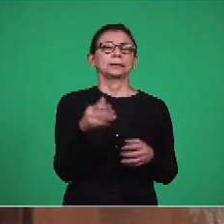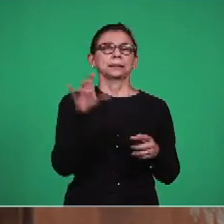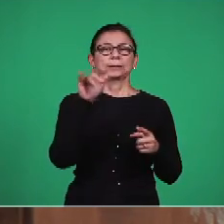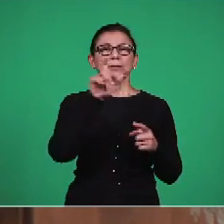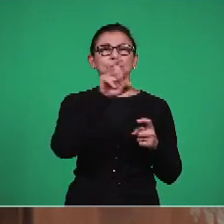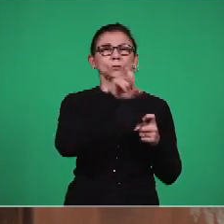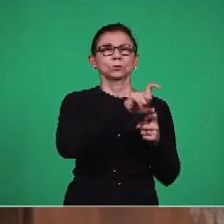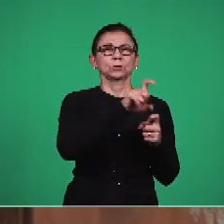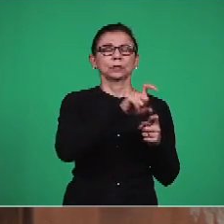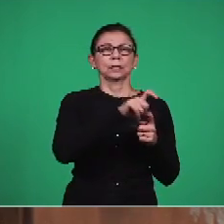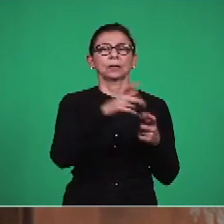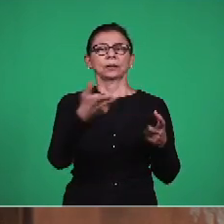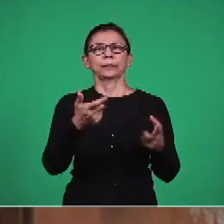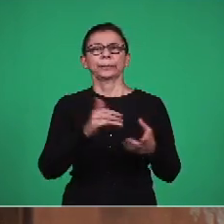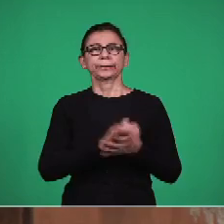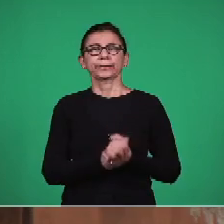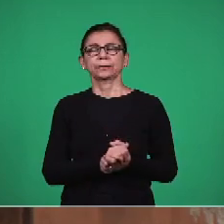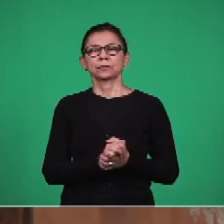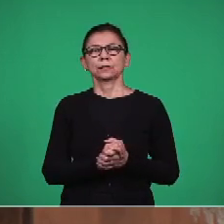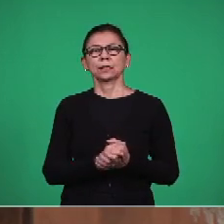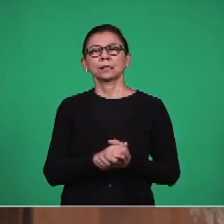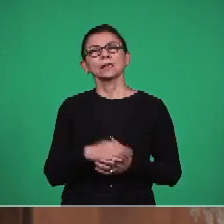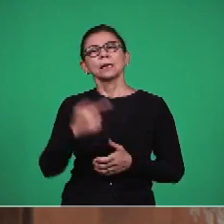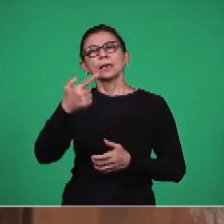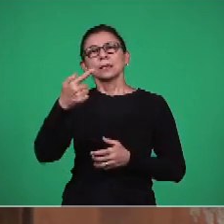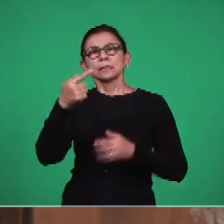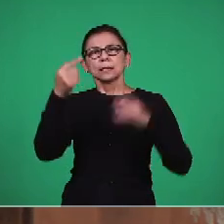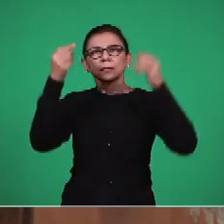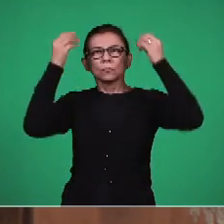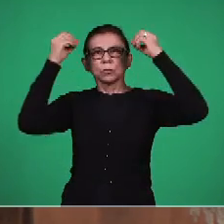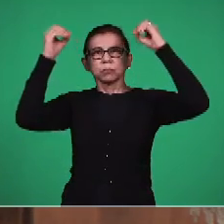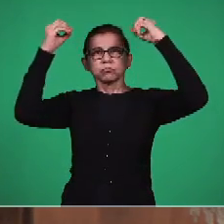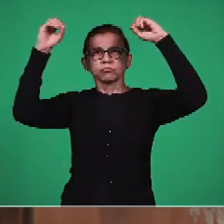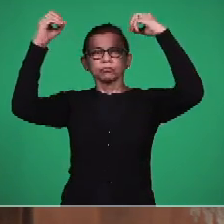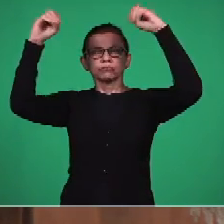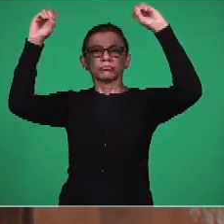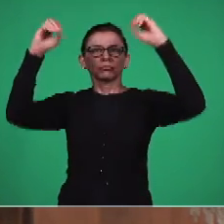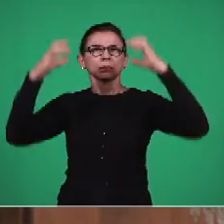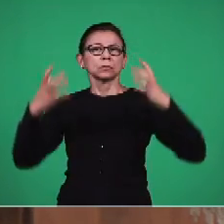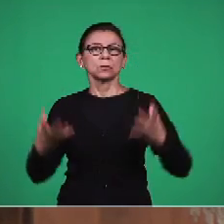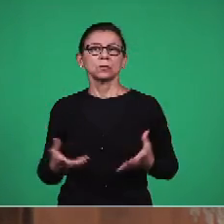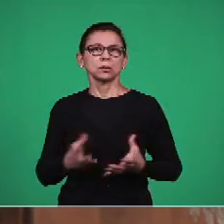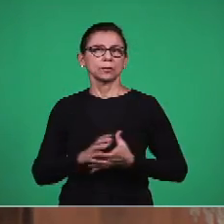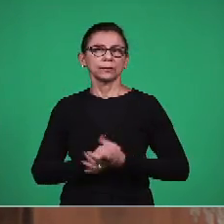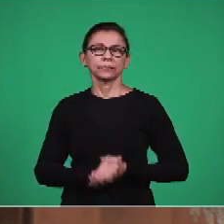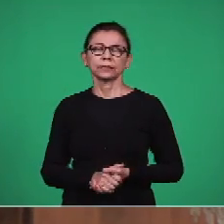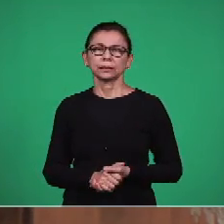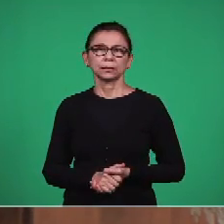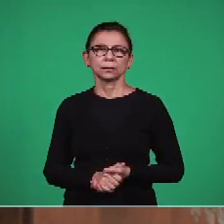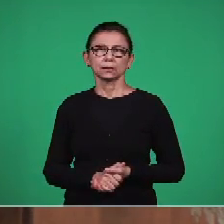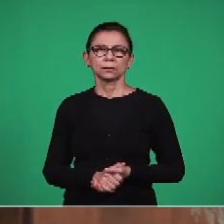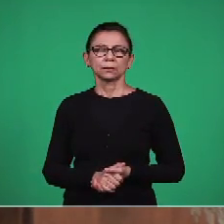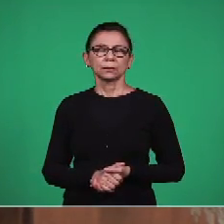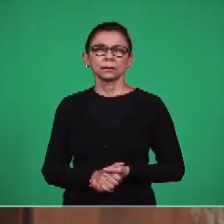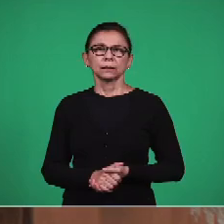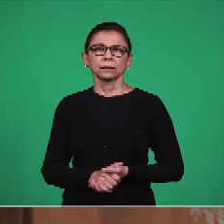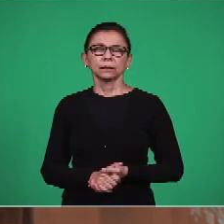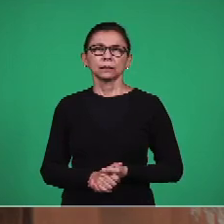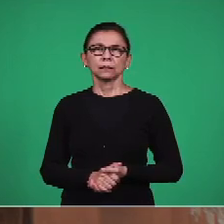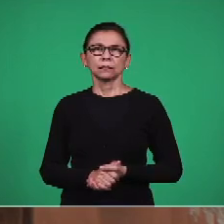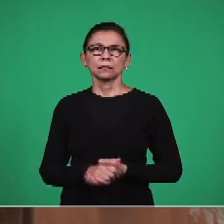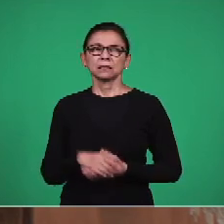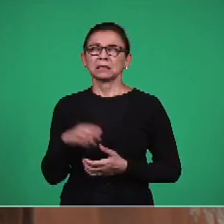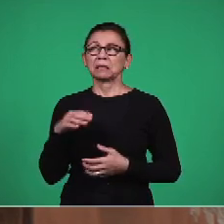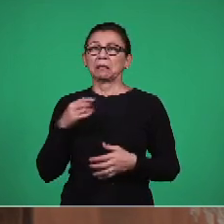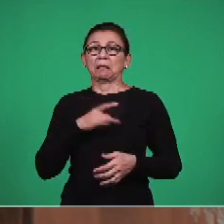besta, se tem mar, sinal. Está preocupado com tolice, com bobagem. Ninguém está se preparando com medo de besta, coisa nenhuma.